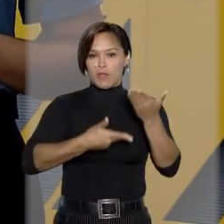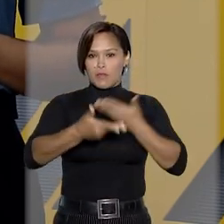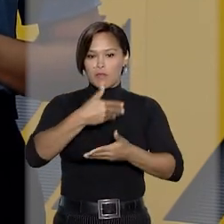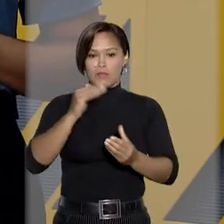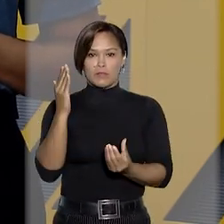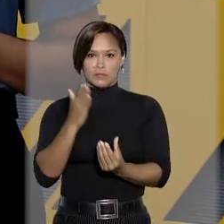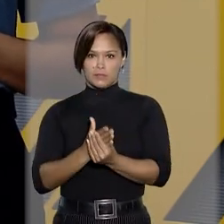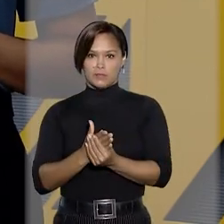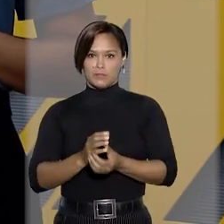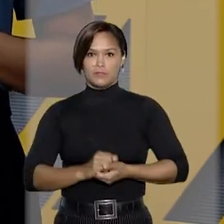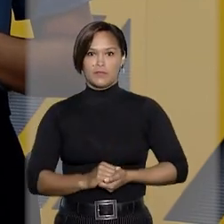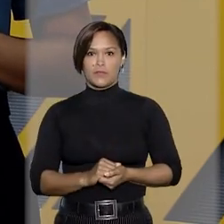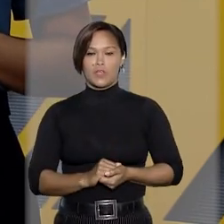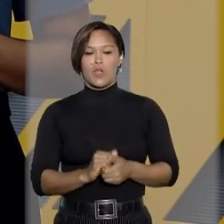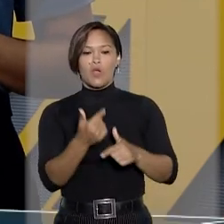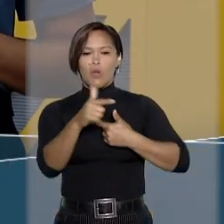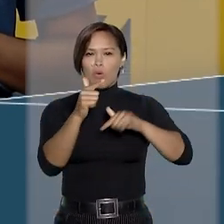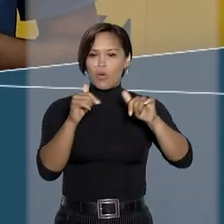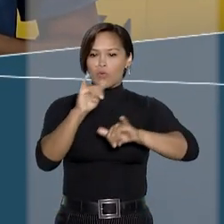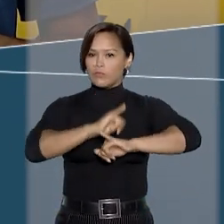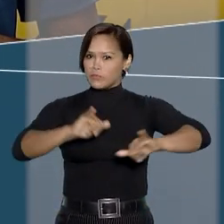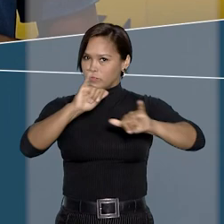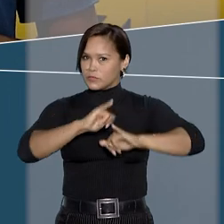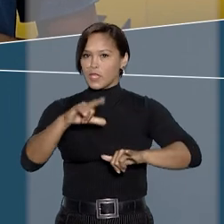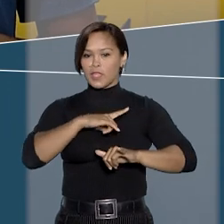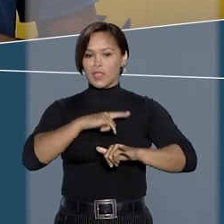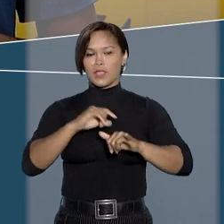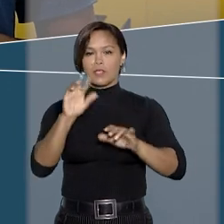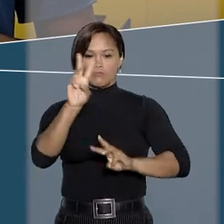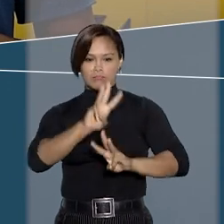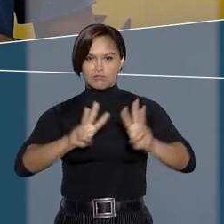envolvidos no processo. Você confere outras